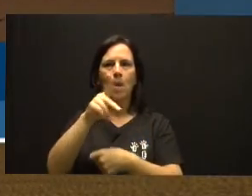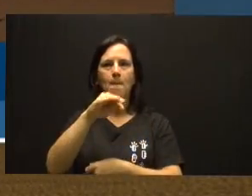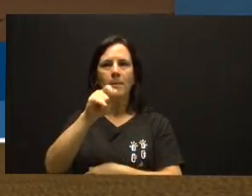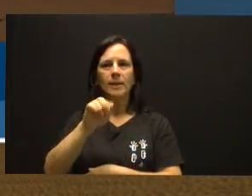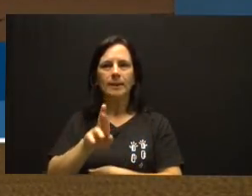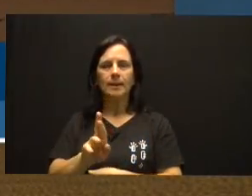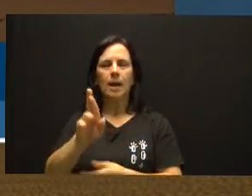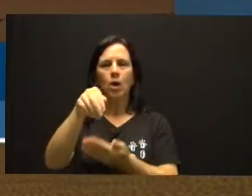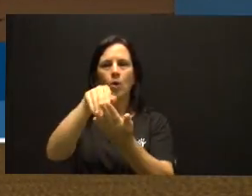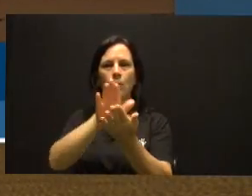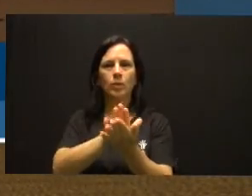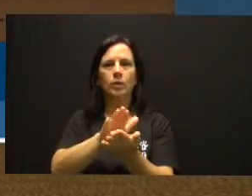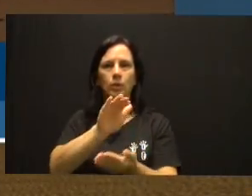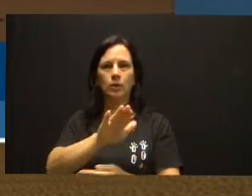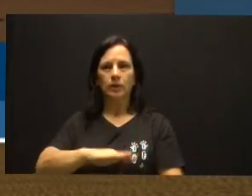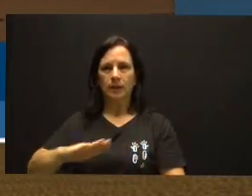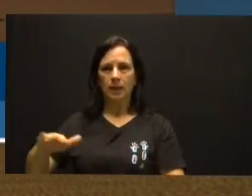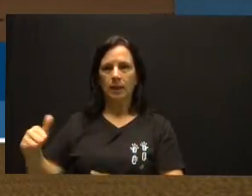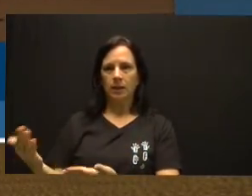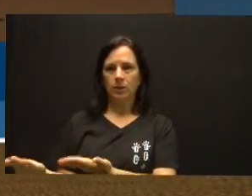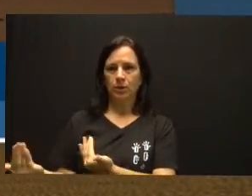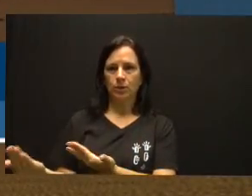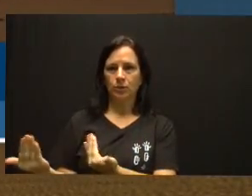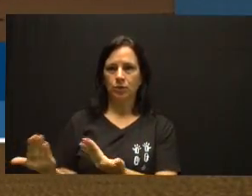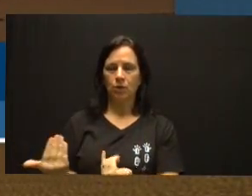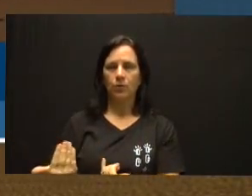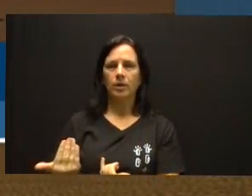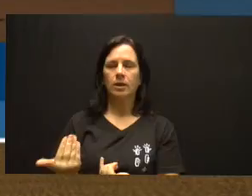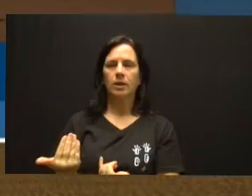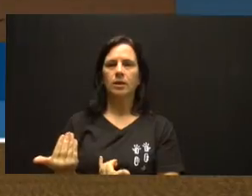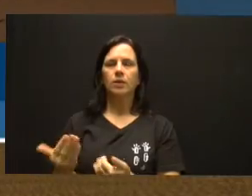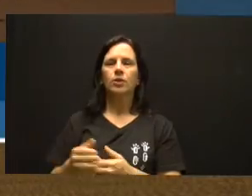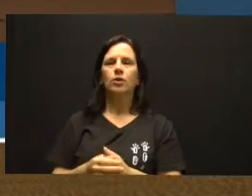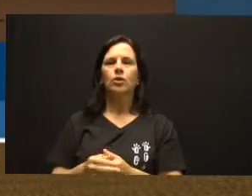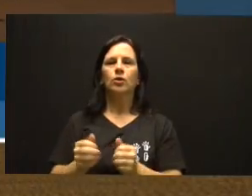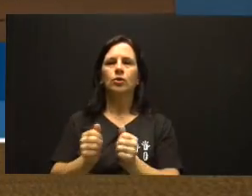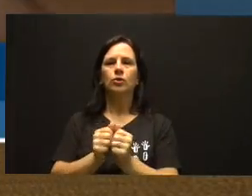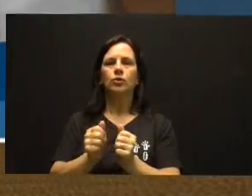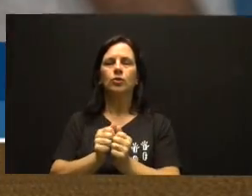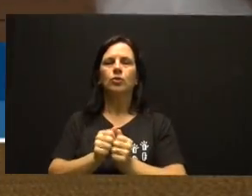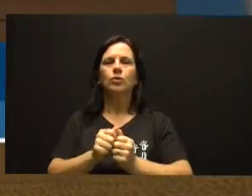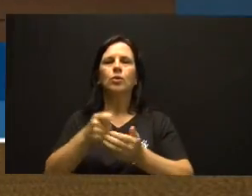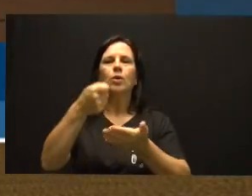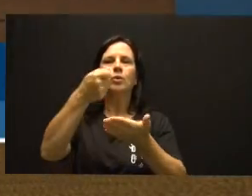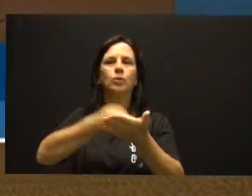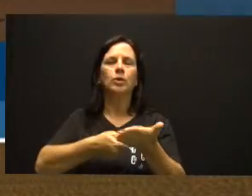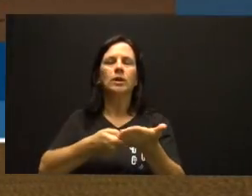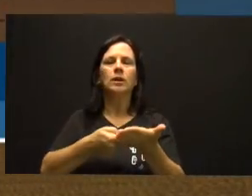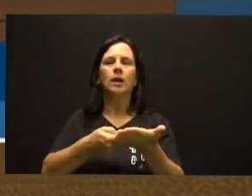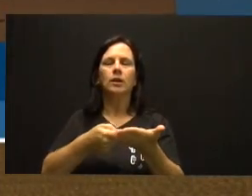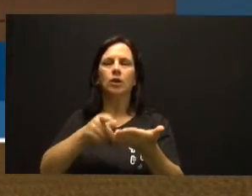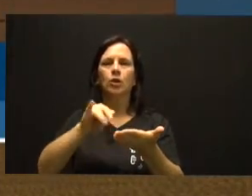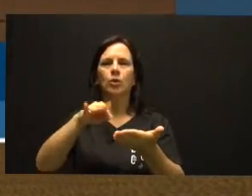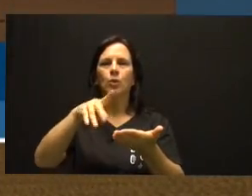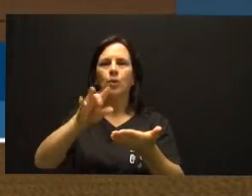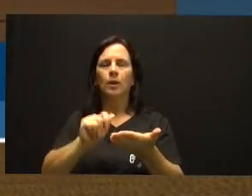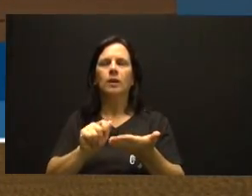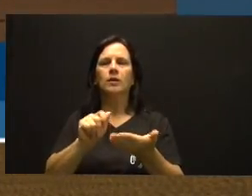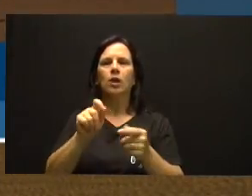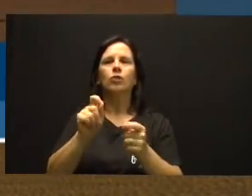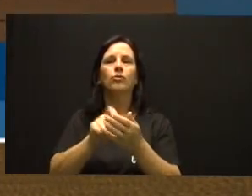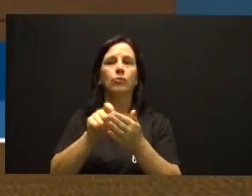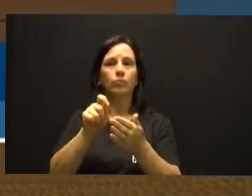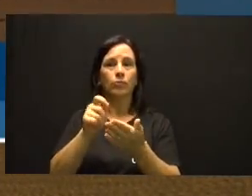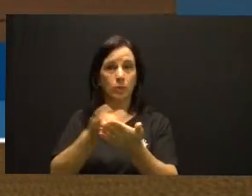os direitos da criança e do adolescente. Encaminhar à autoridade judiciária os casos de sua competência, entre